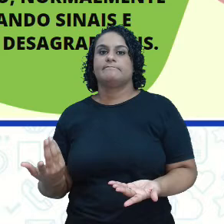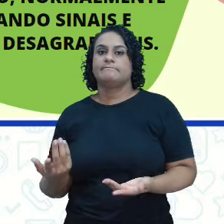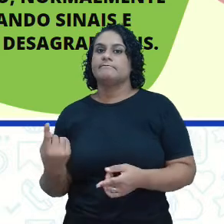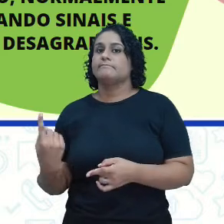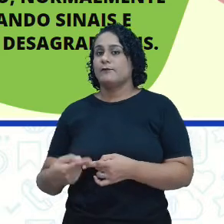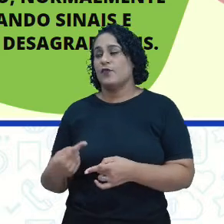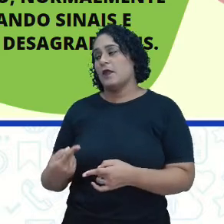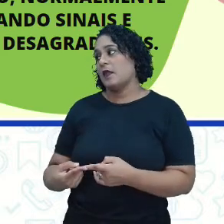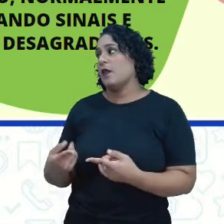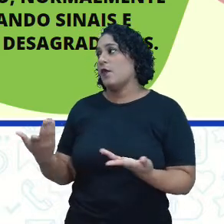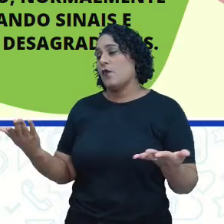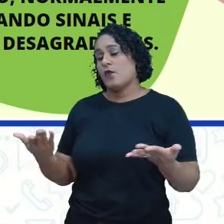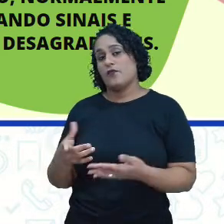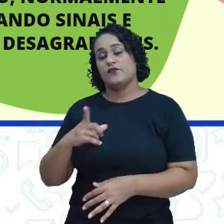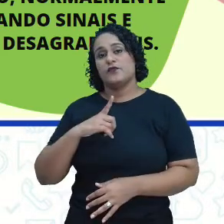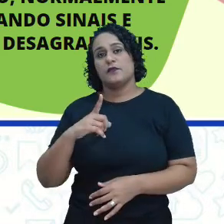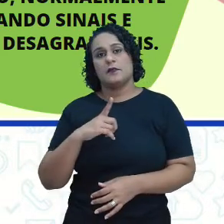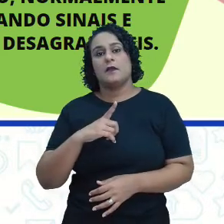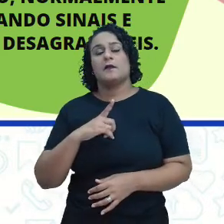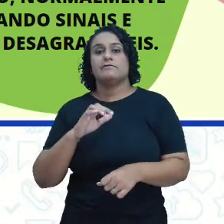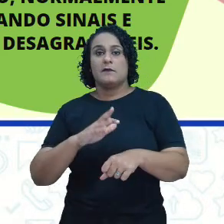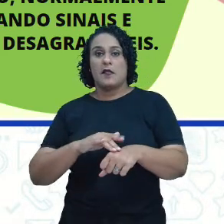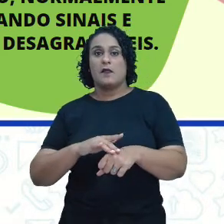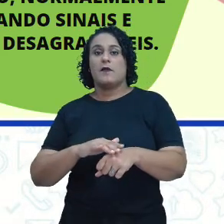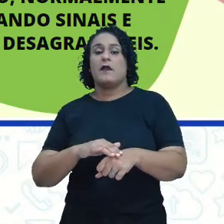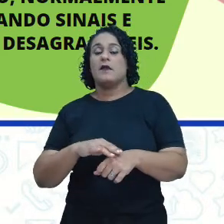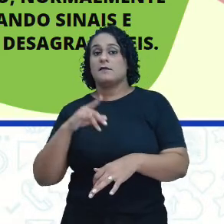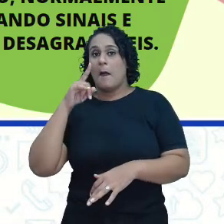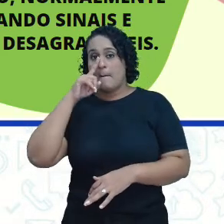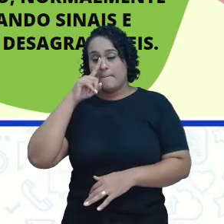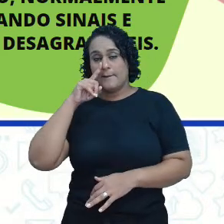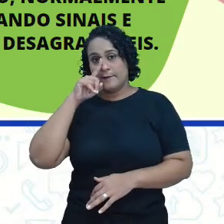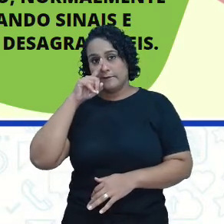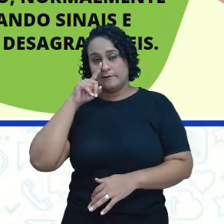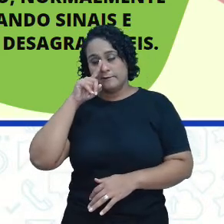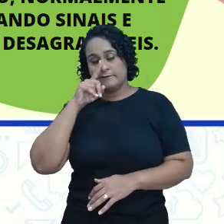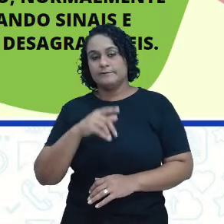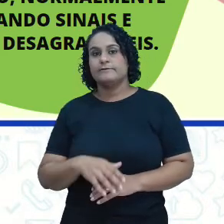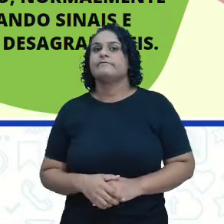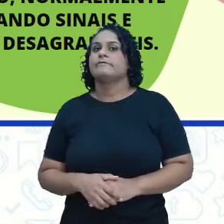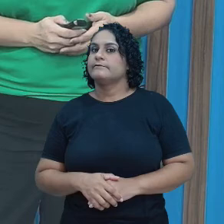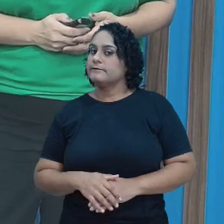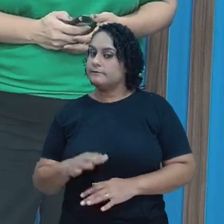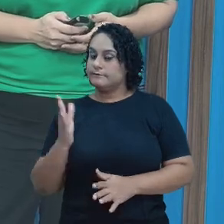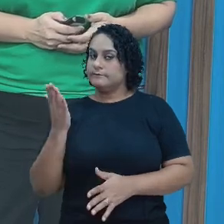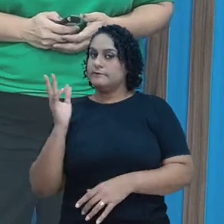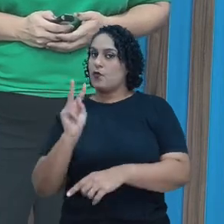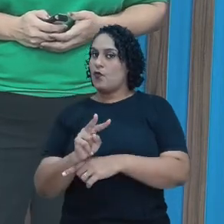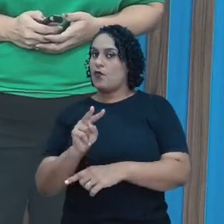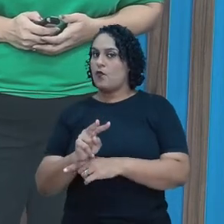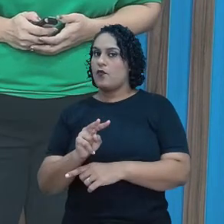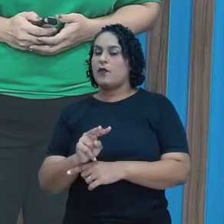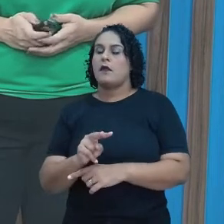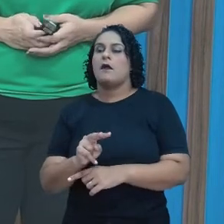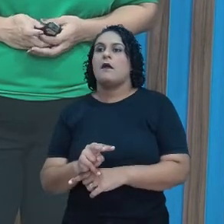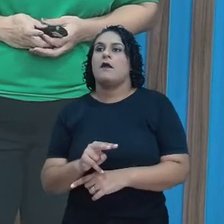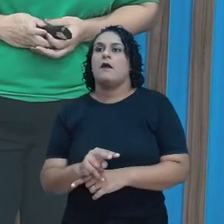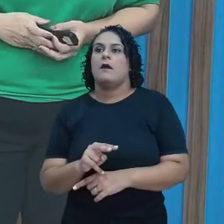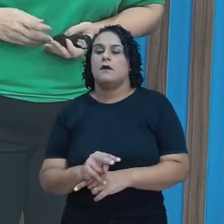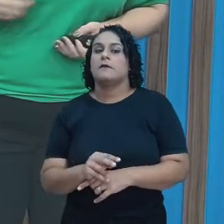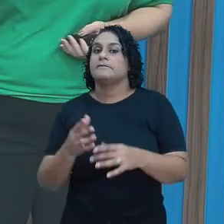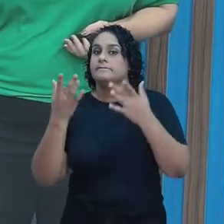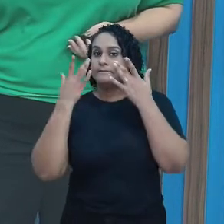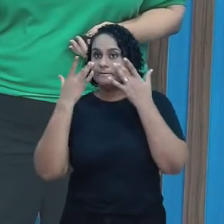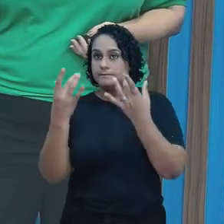essa doença tão grave aí, tá? Então, tomem cuidado com isso, tá? Prestem atenção